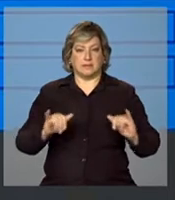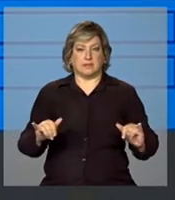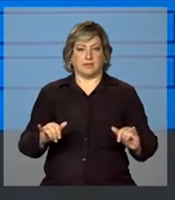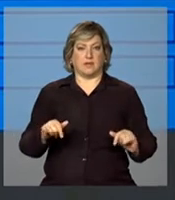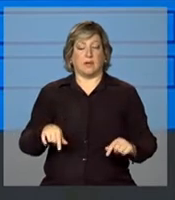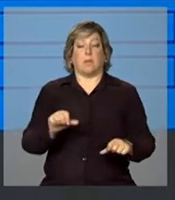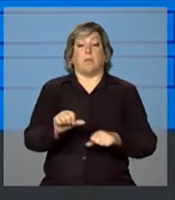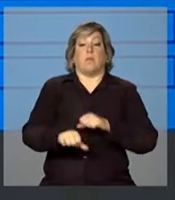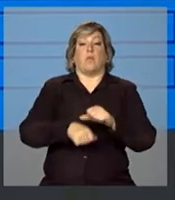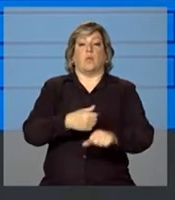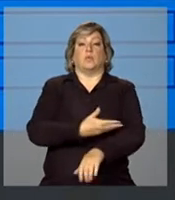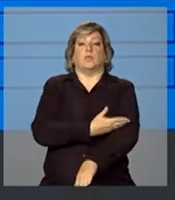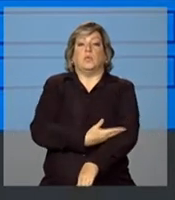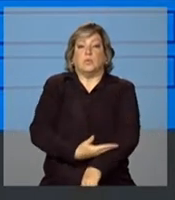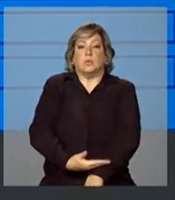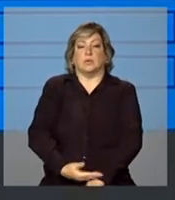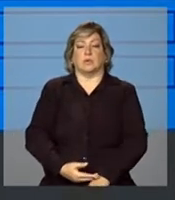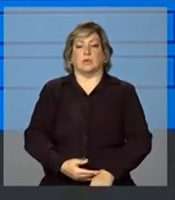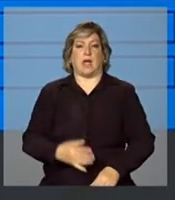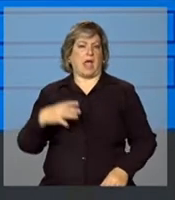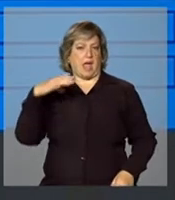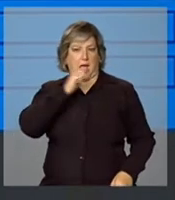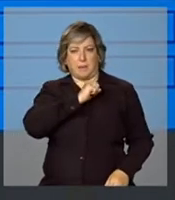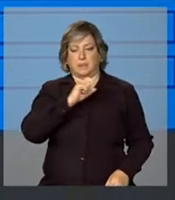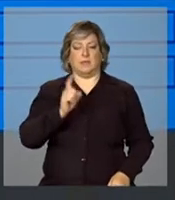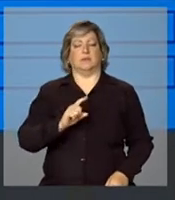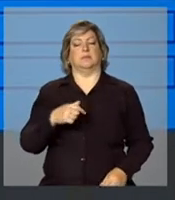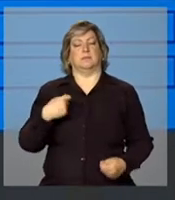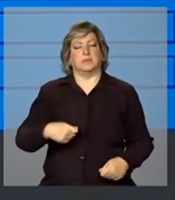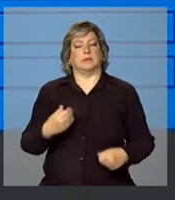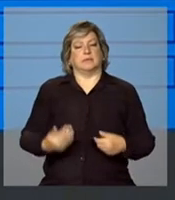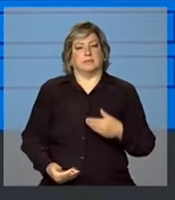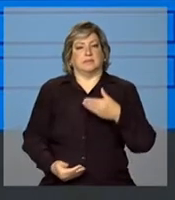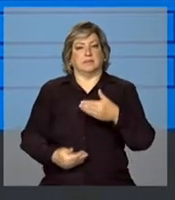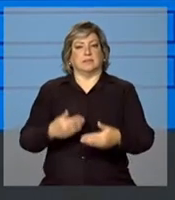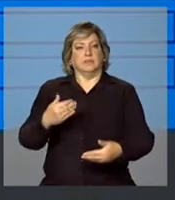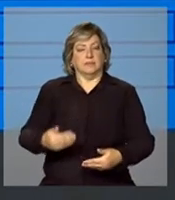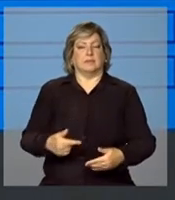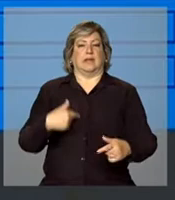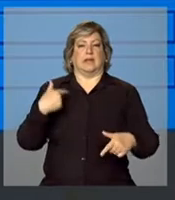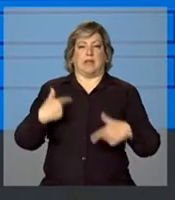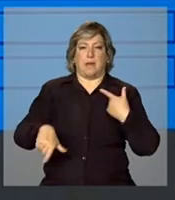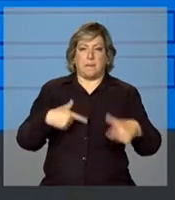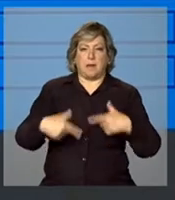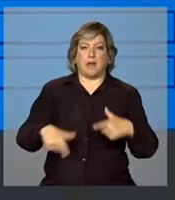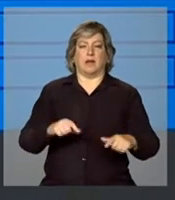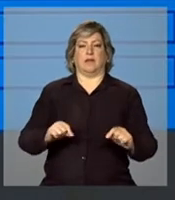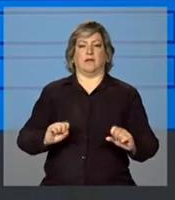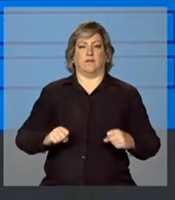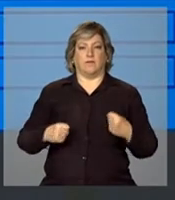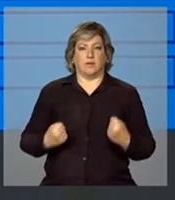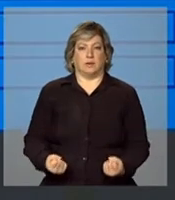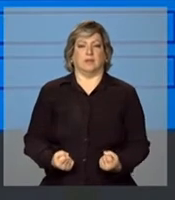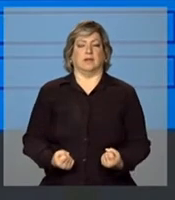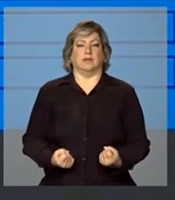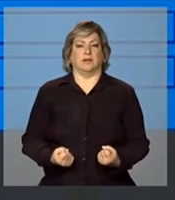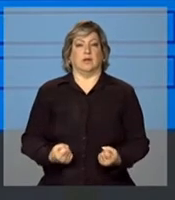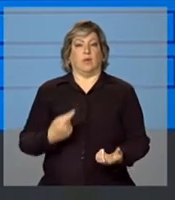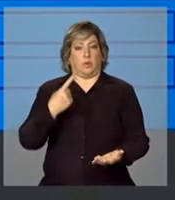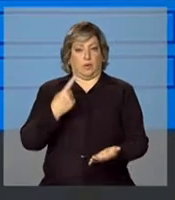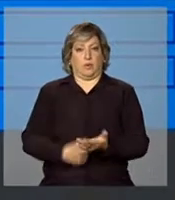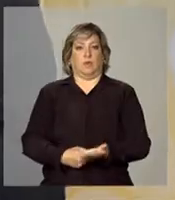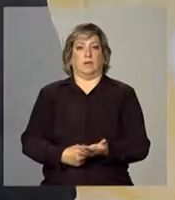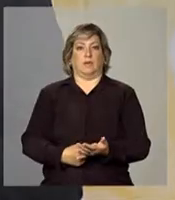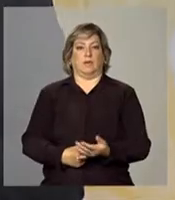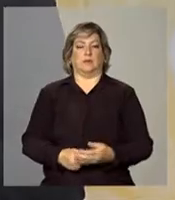cultural. Mudança cultural não se faz da noite para o dia. É preciso investimento, vontade e compromisso